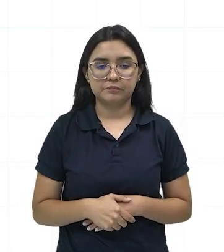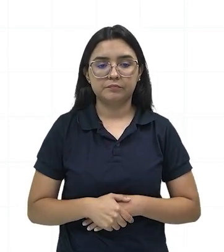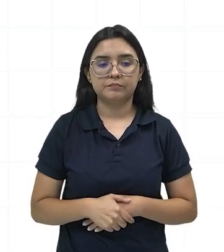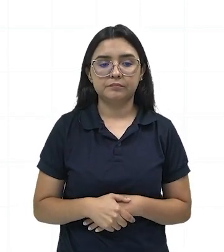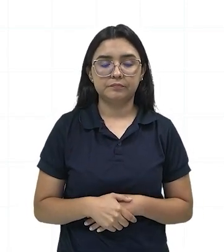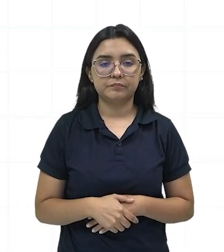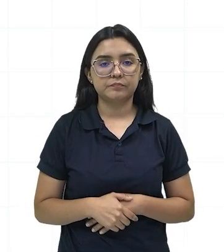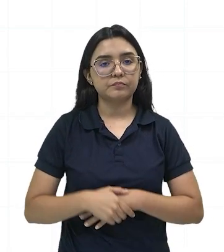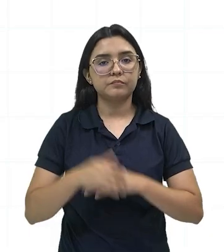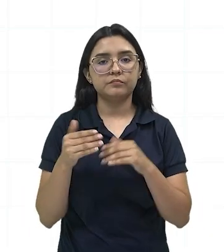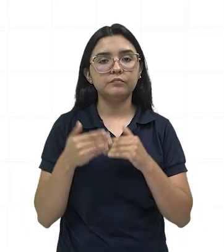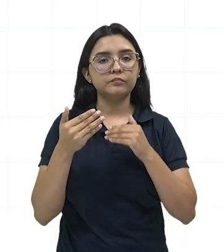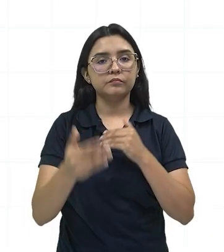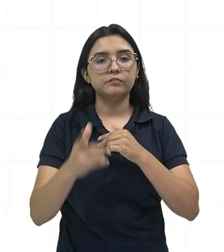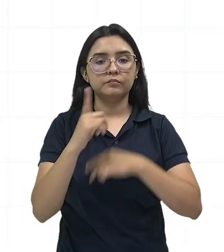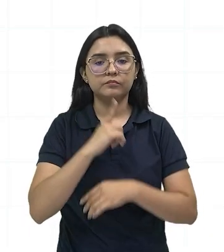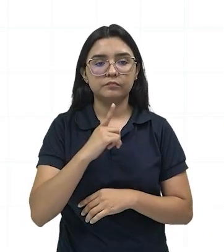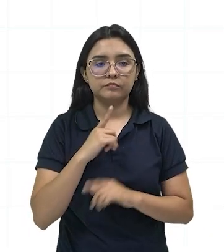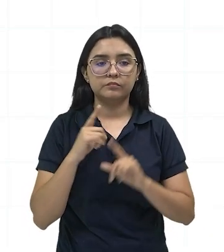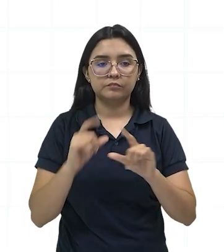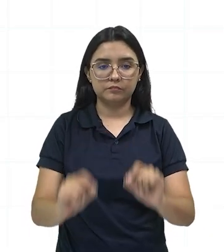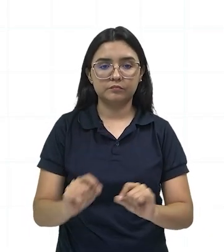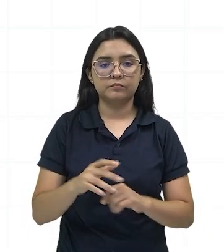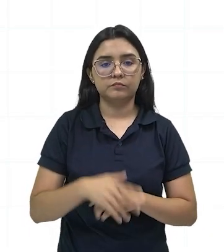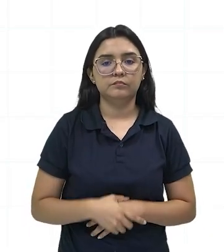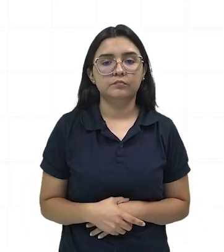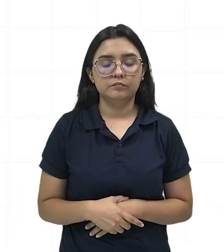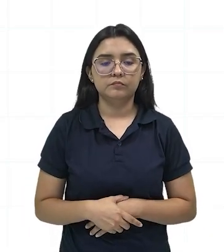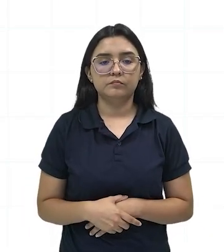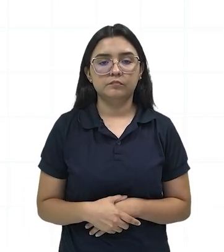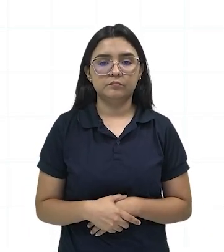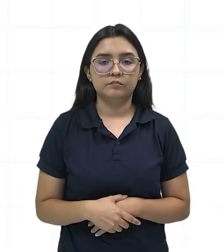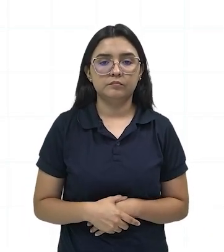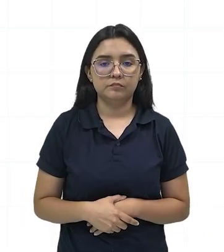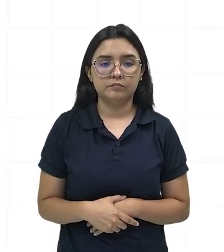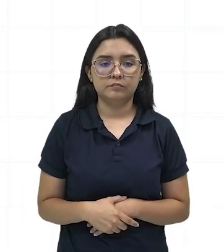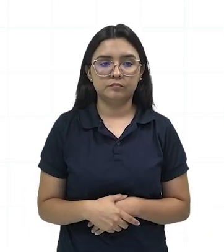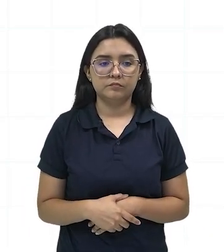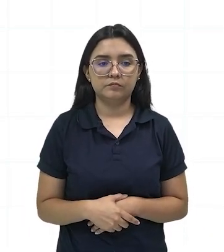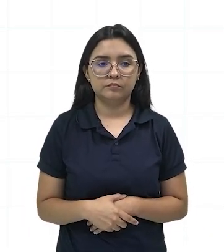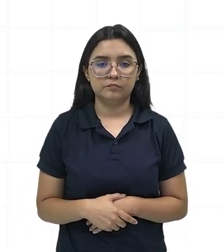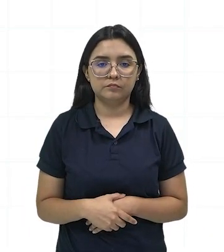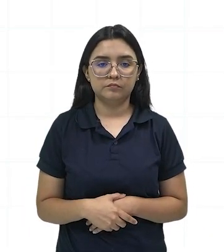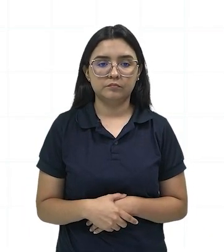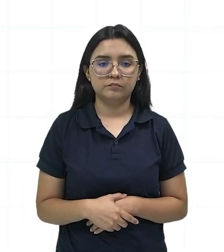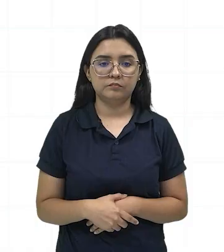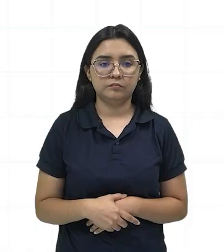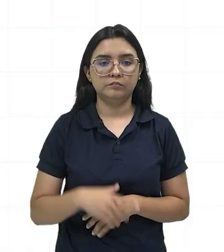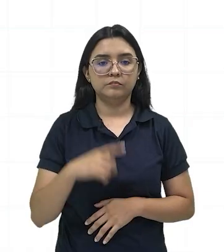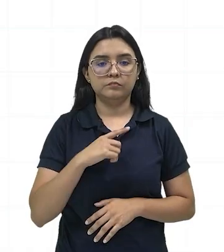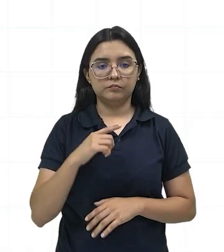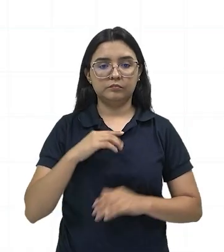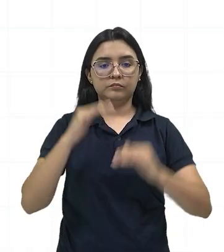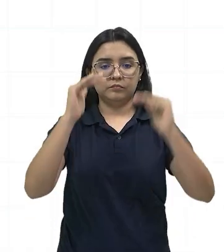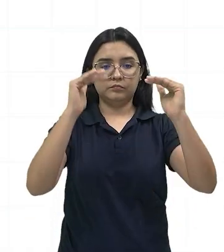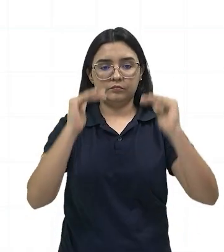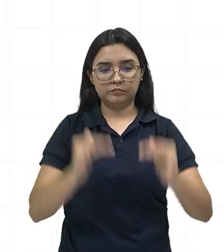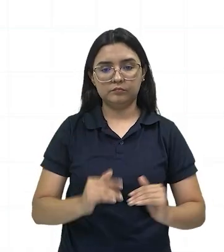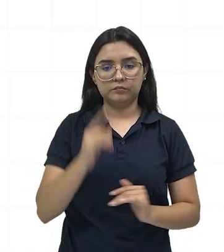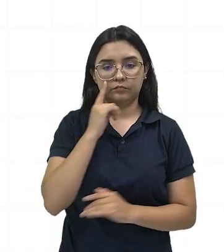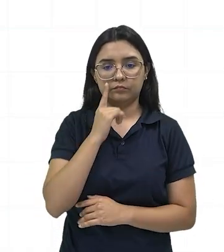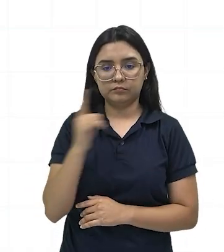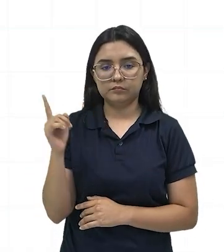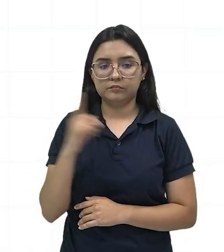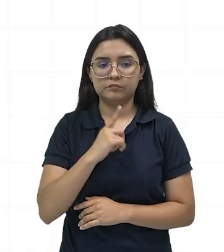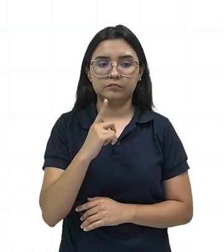imperativo. E na sequência nós temos um esquema dos tempos verbais, como eles podem funcionar. No caso do modo indicativo,